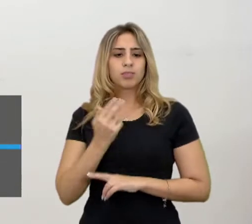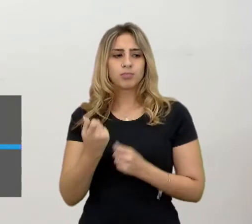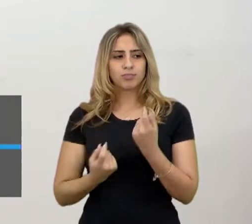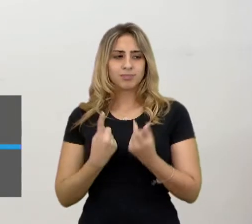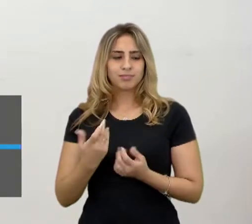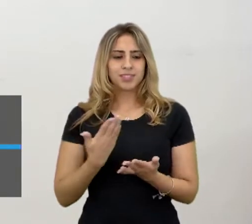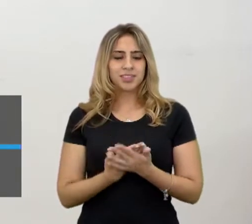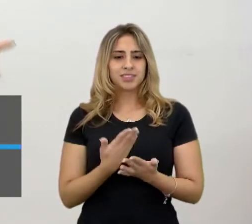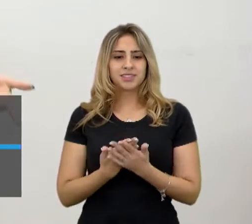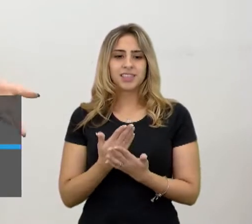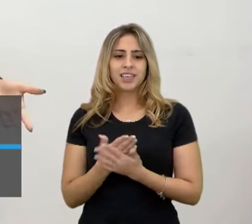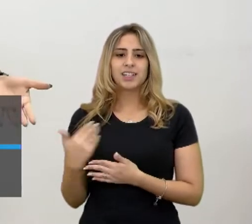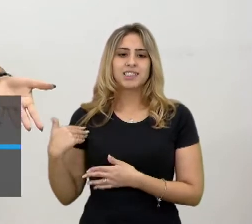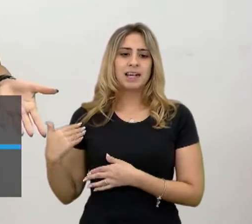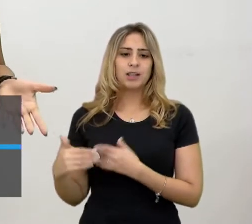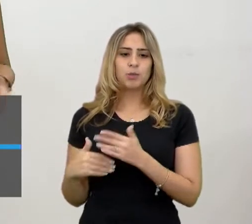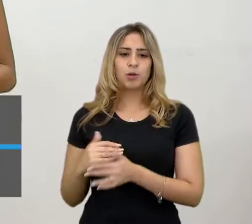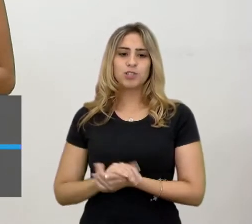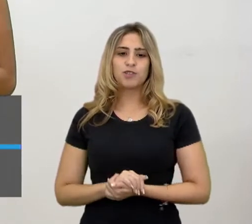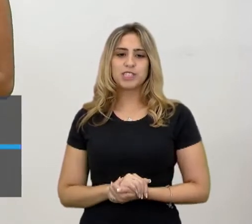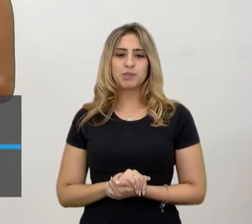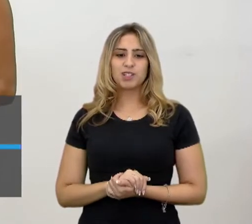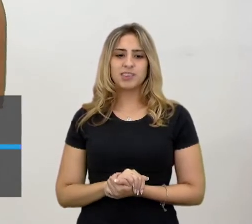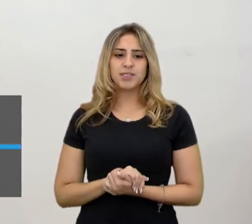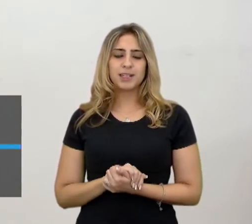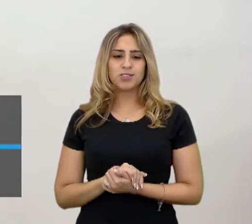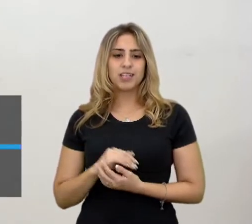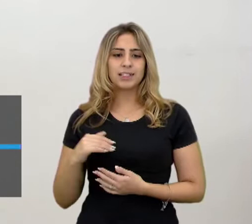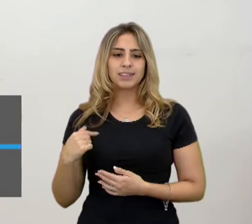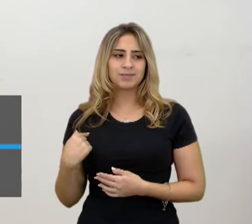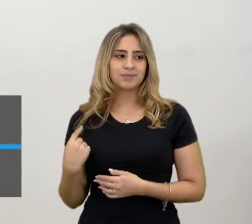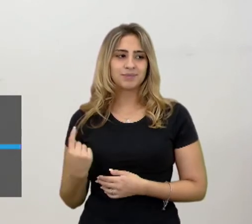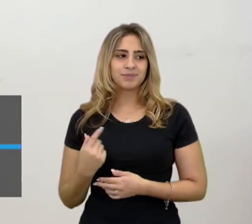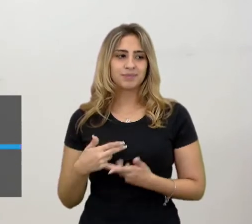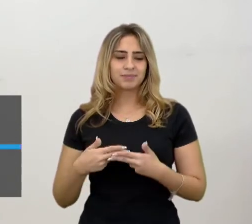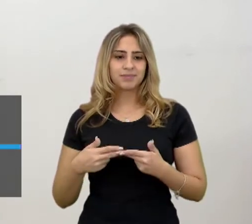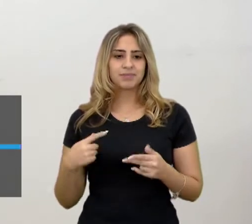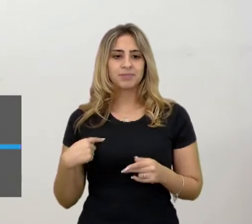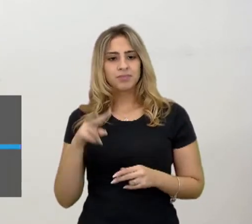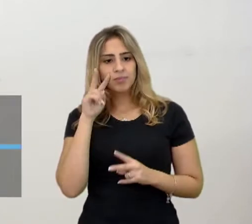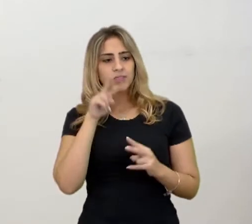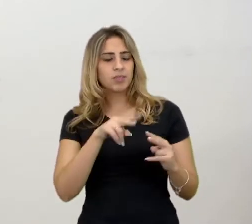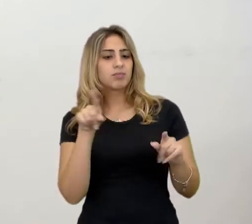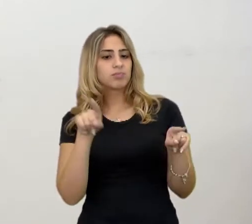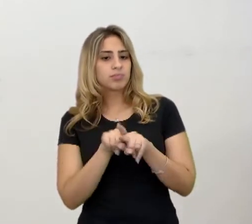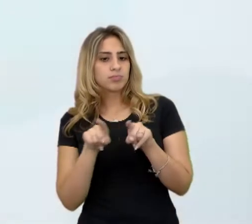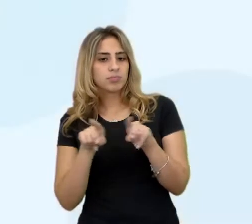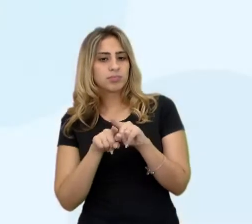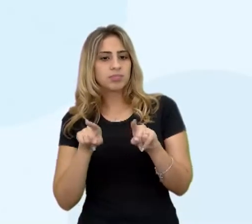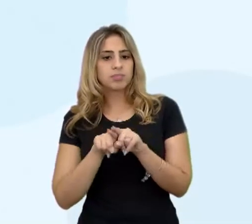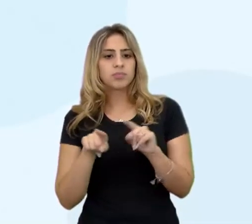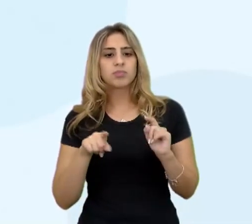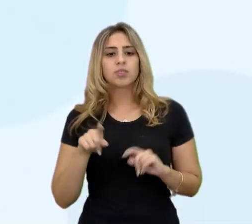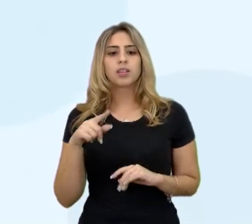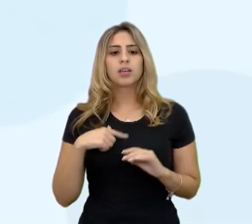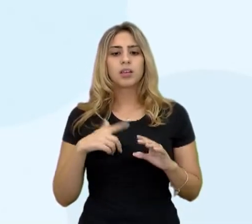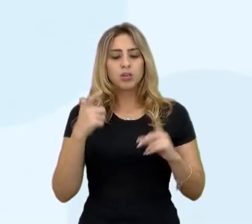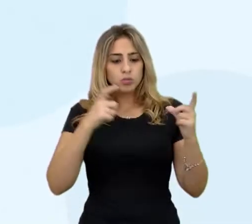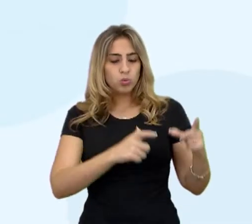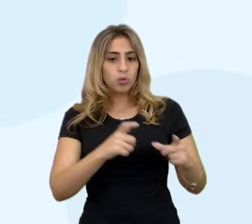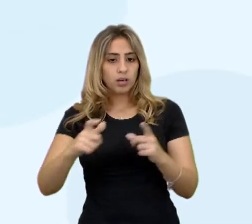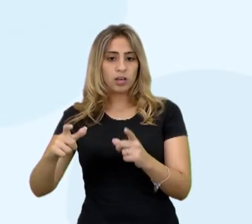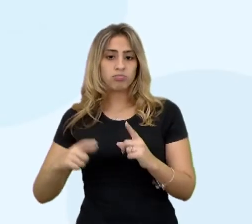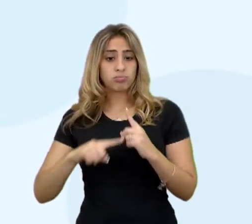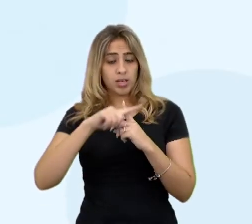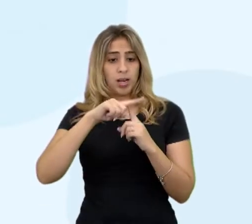que tem uma água bem quente lá, tá bom? Continuando aqui, ó. Vimos também, ó, zonas termais, que a